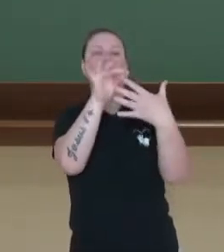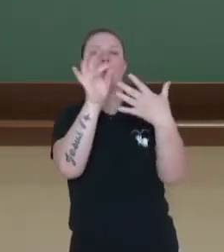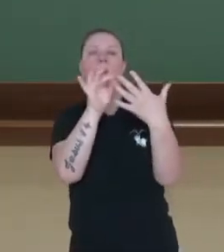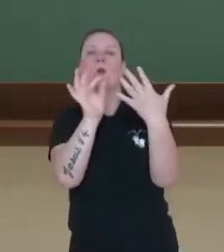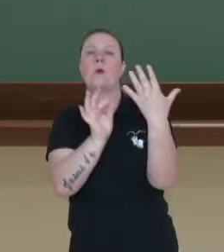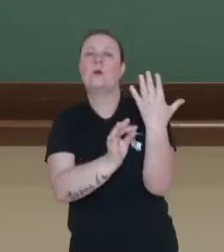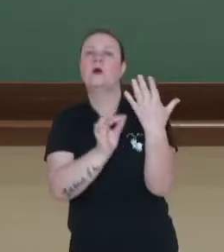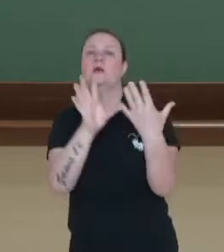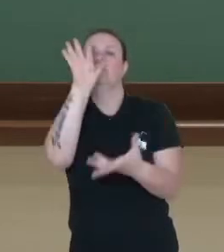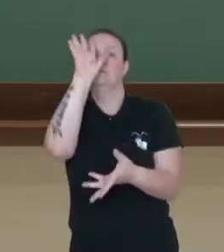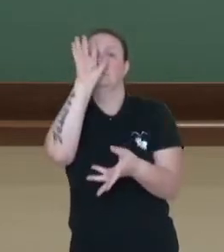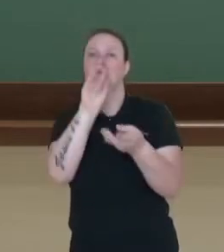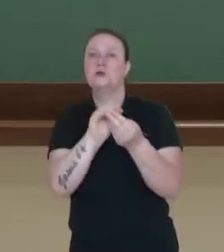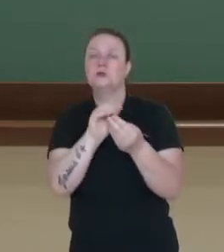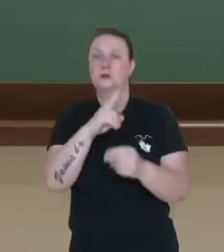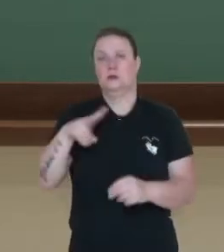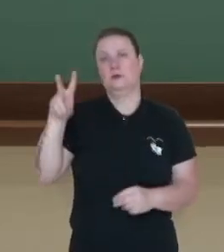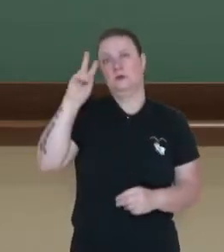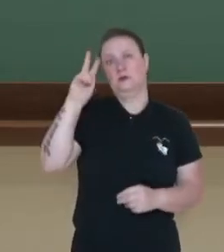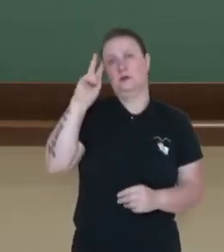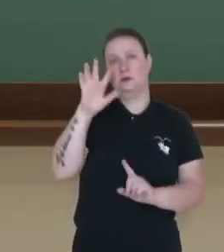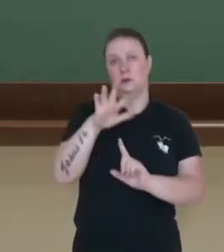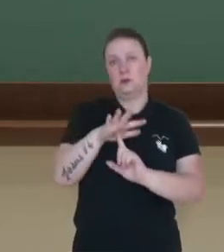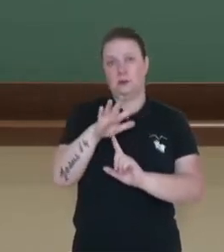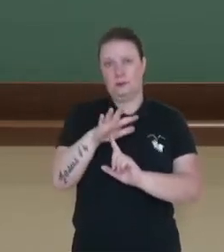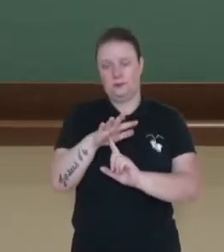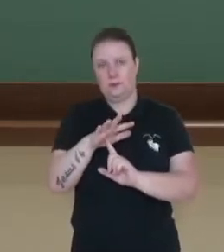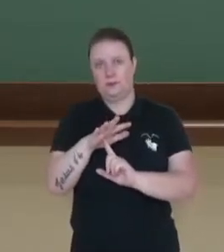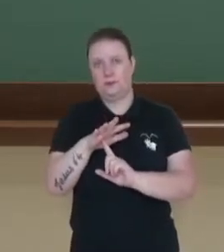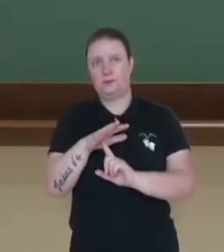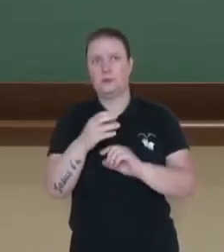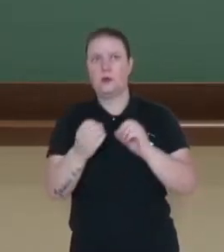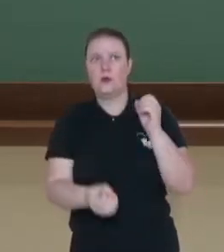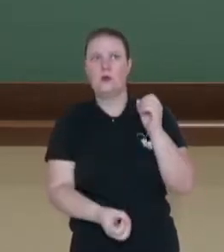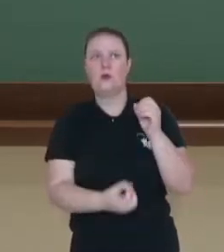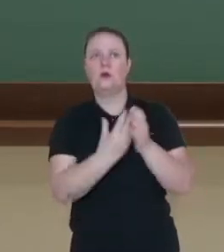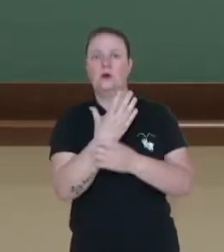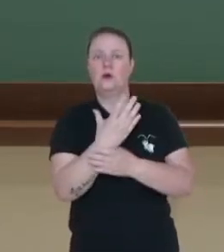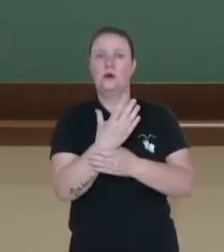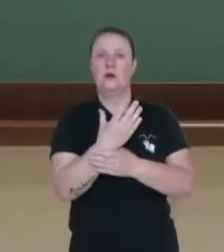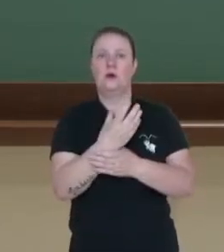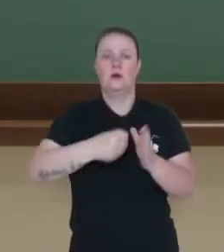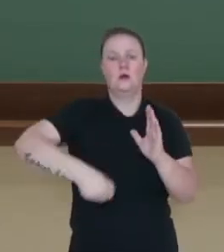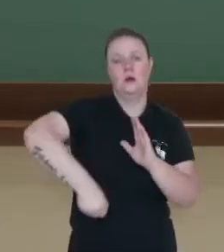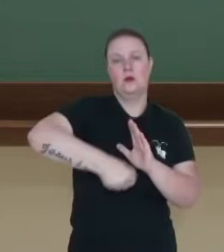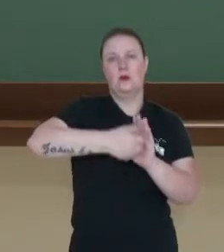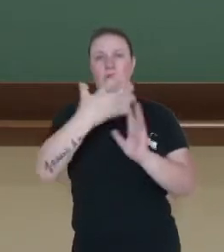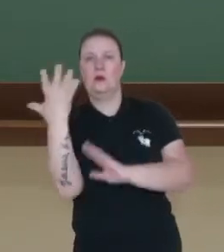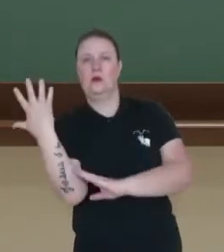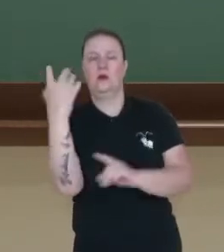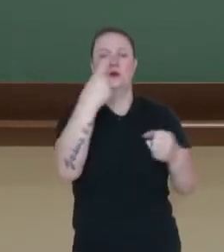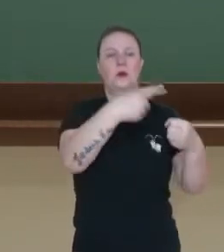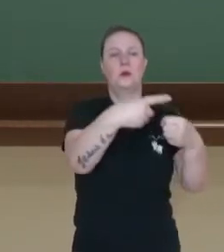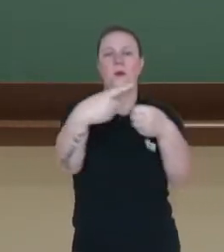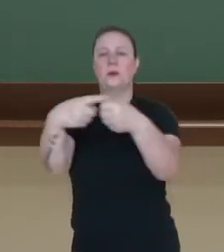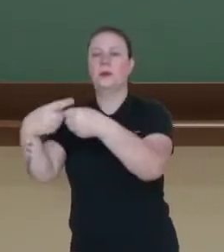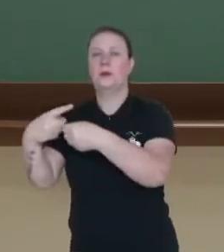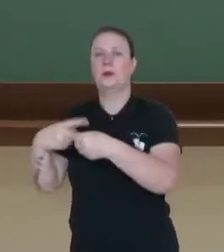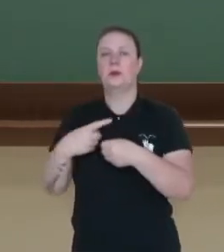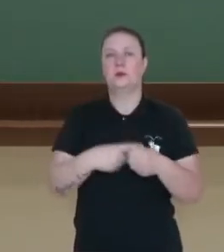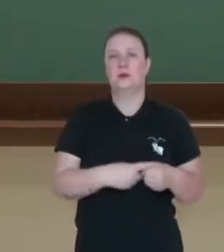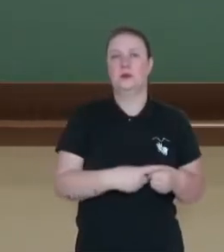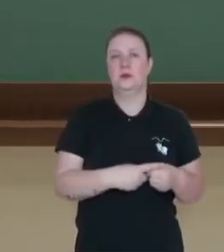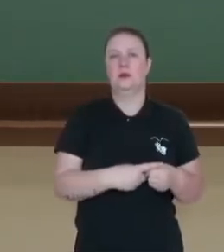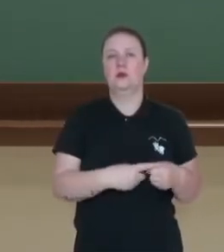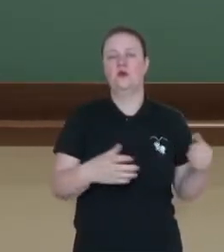para compreender a história do Paraná. A fundação das primeiras cidades do estado do Paraná, ela data do final